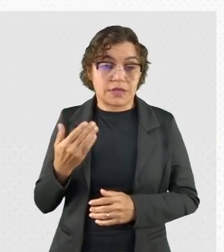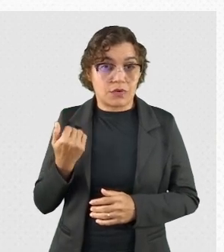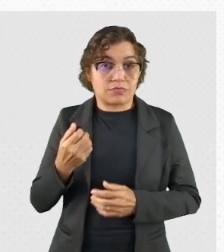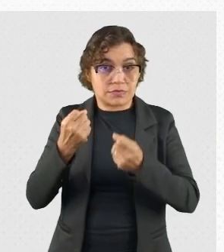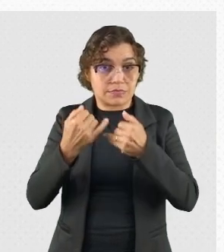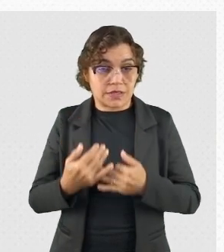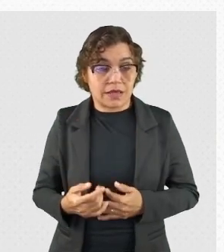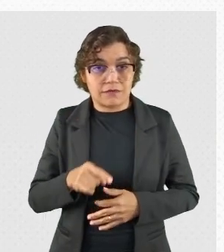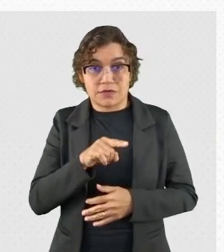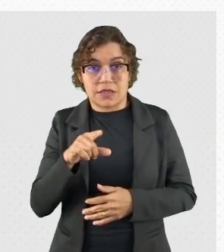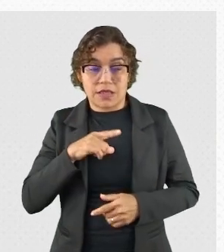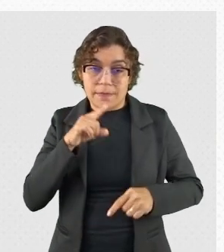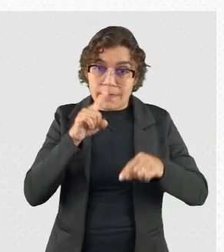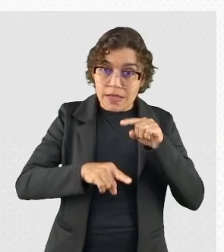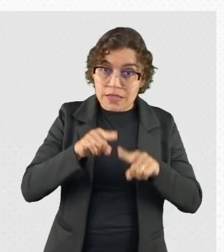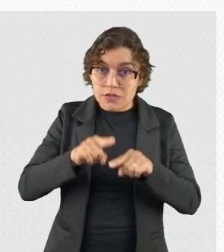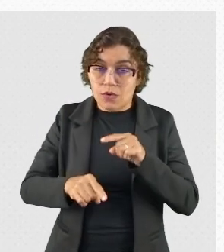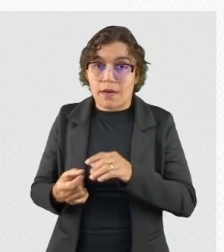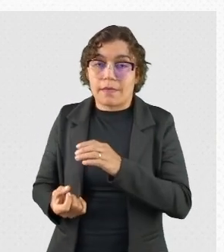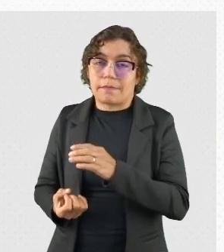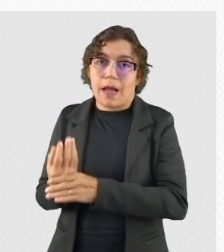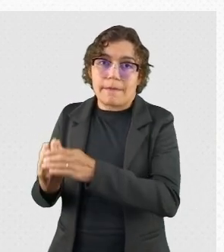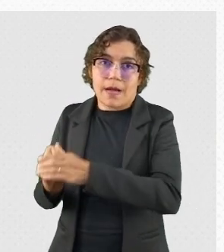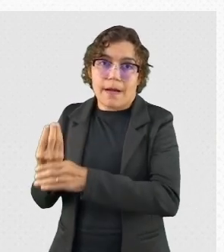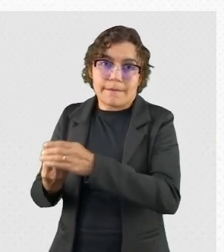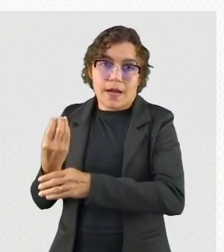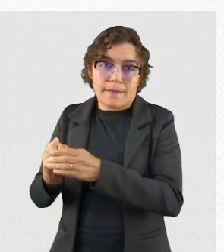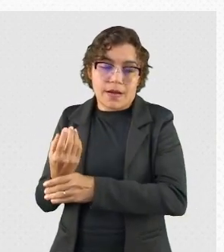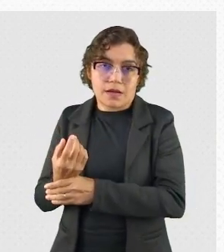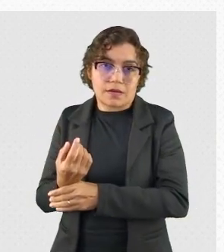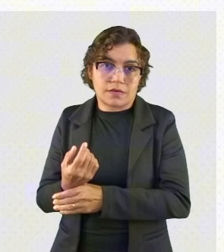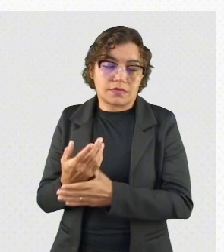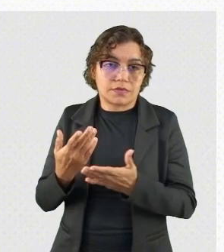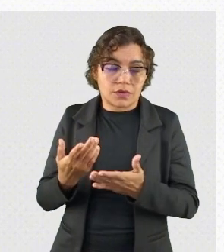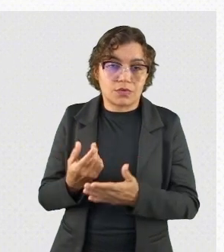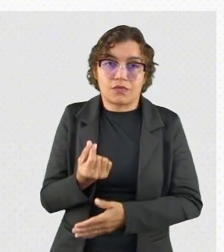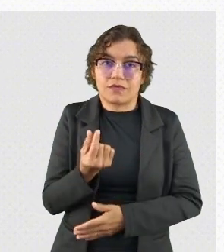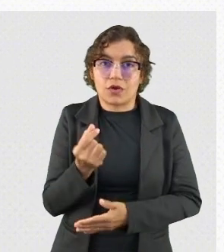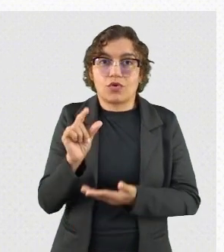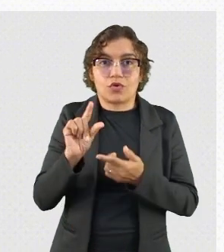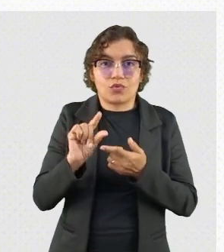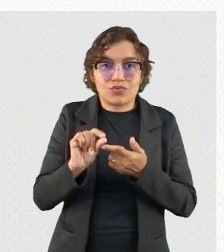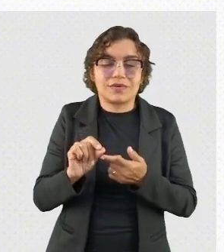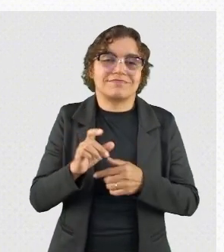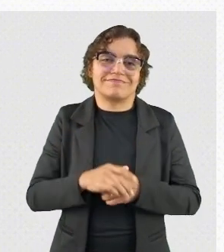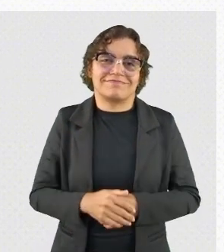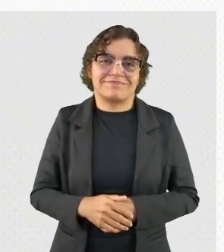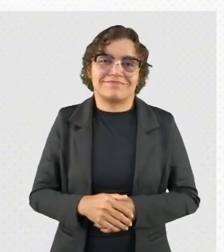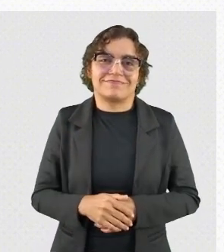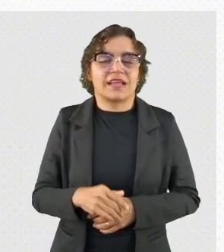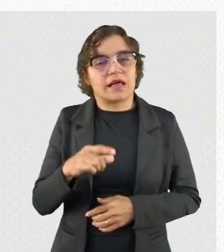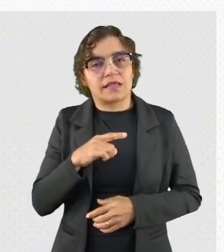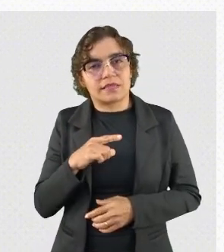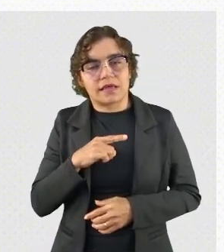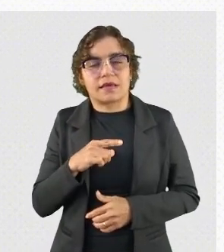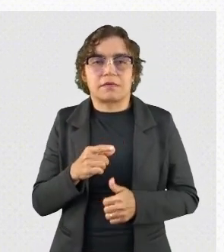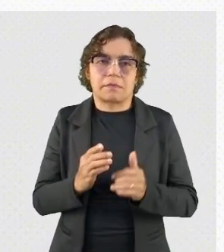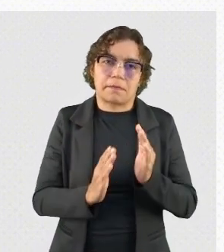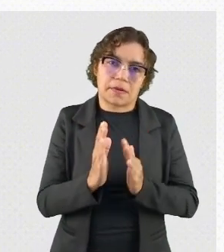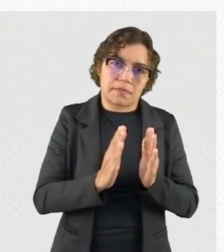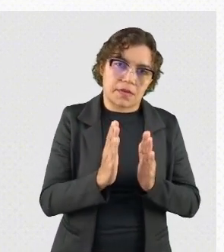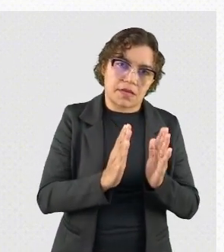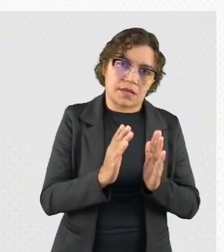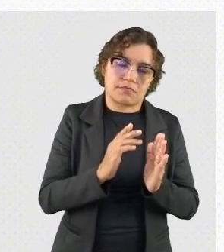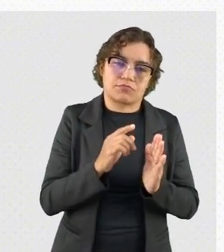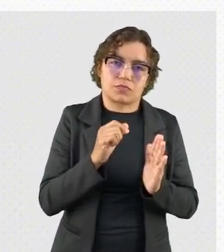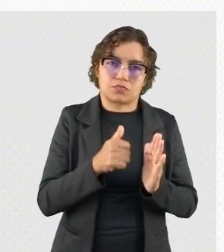você tem muitos produtores e as mesmas pessoas para comprar, esse preço tende a cair. Então, você tem essa primeira fase, que é